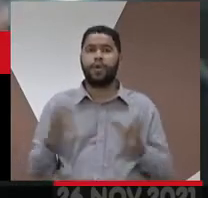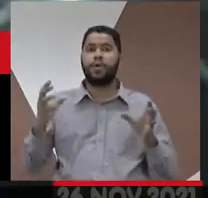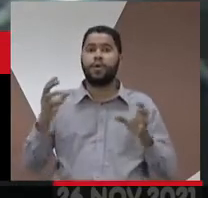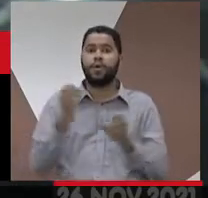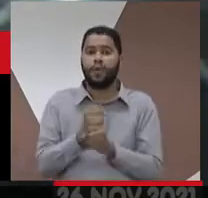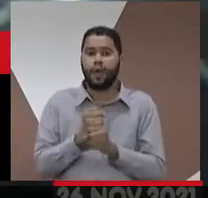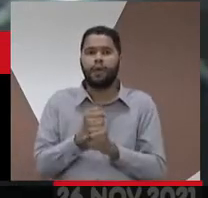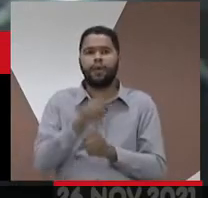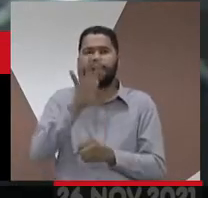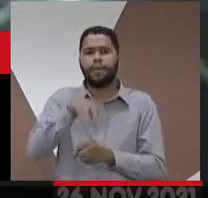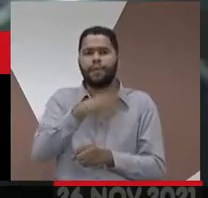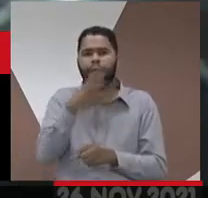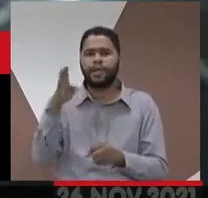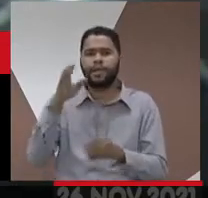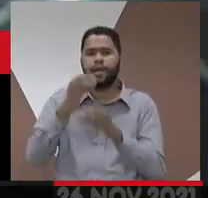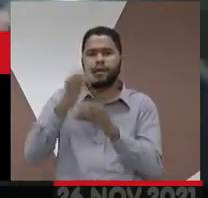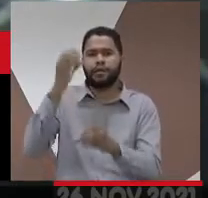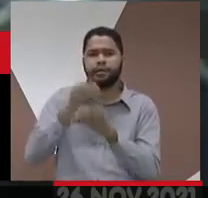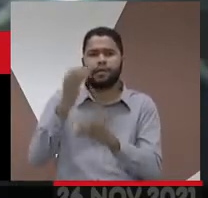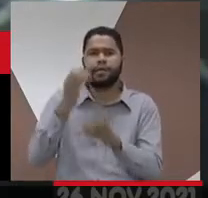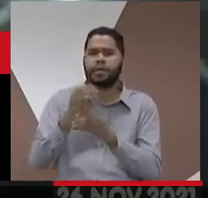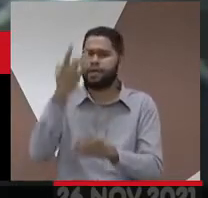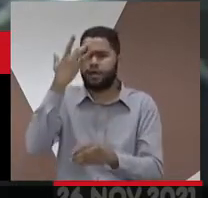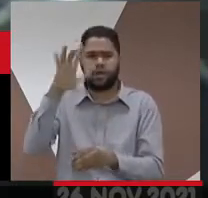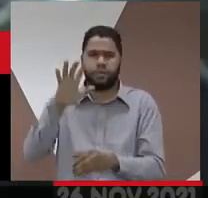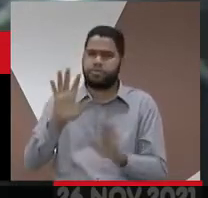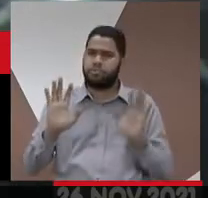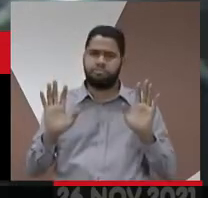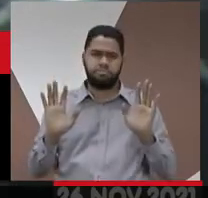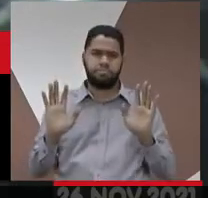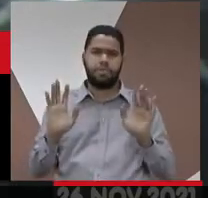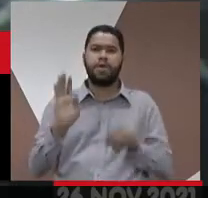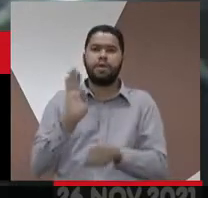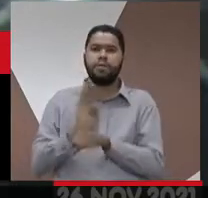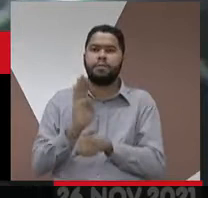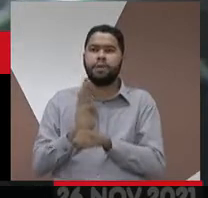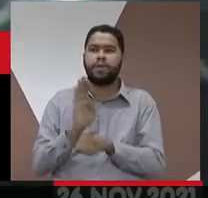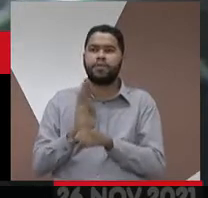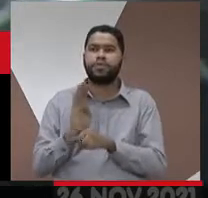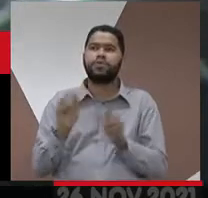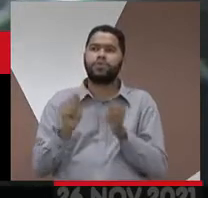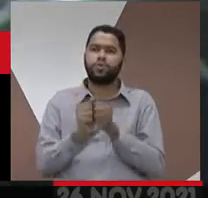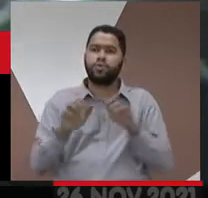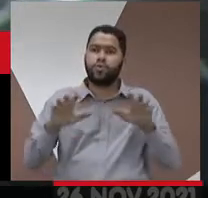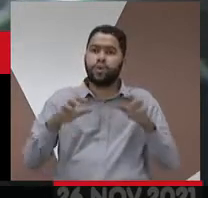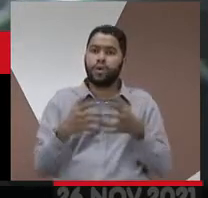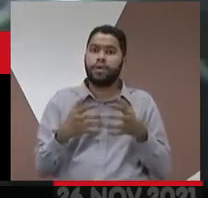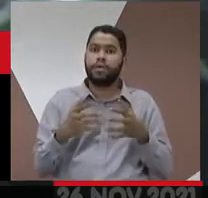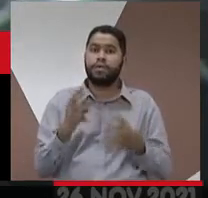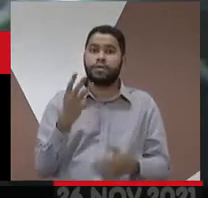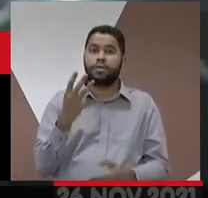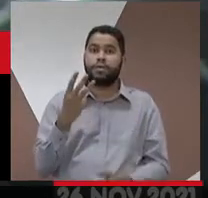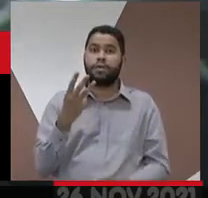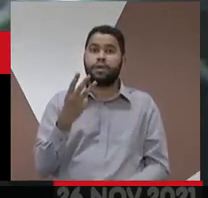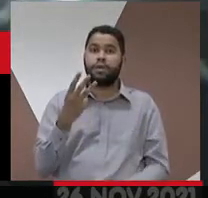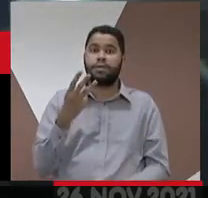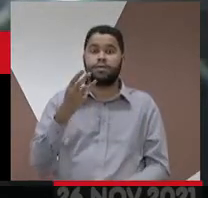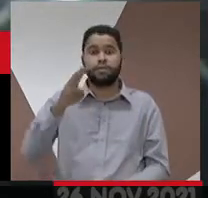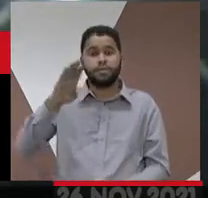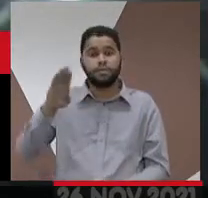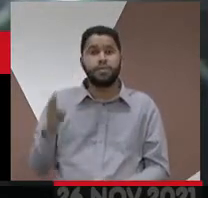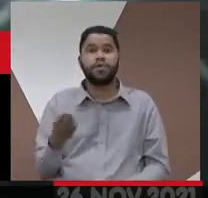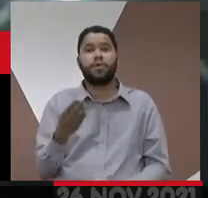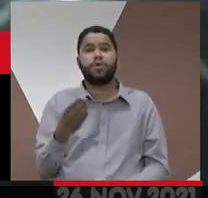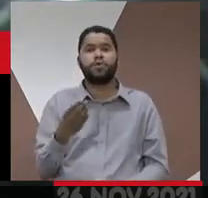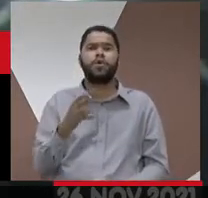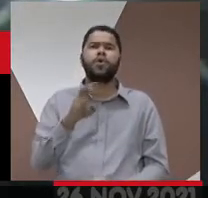de planilha da engenharia, eu não sei fazer ele. Betim fala, junto com sua equipe, que lá fica em 3 milhões a obra. O Estado